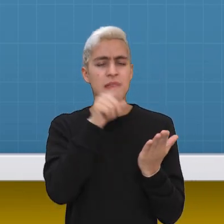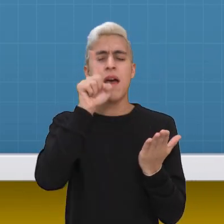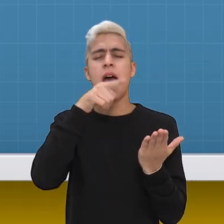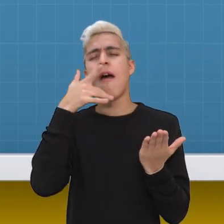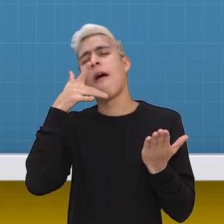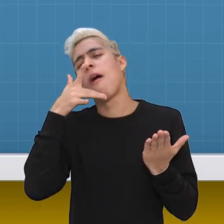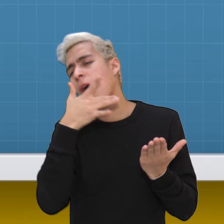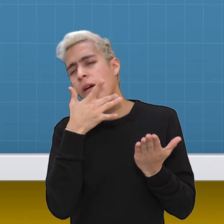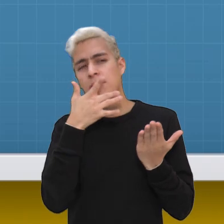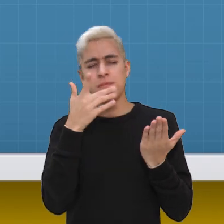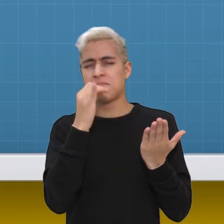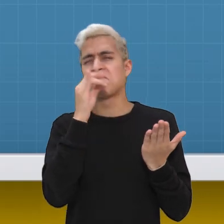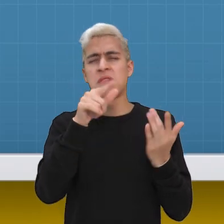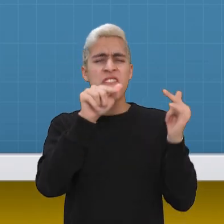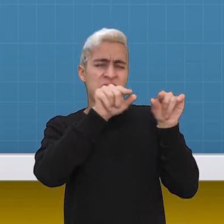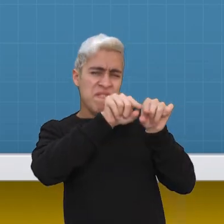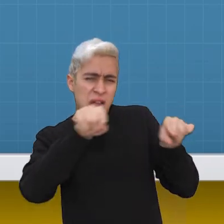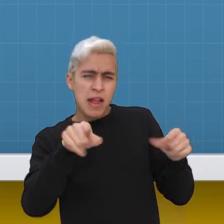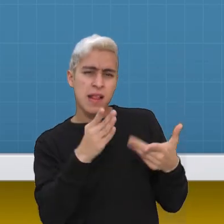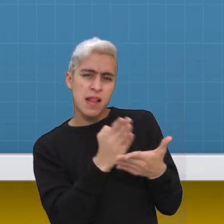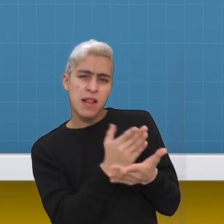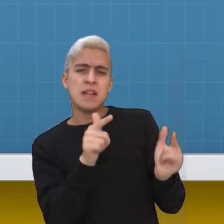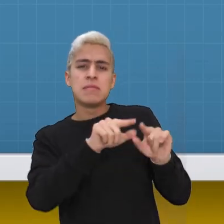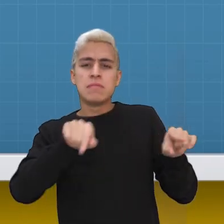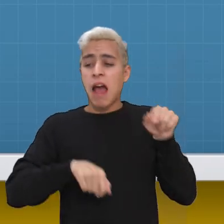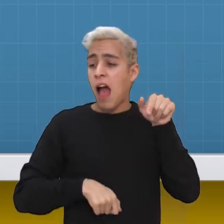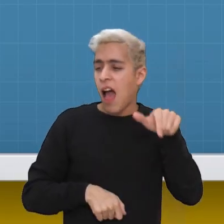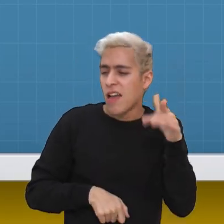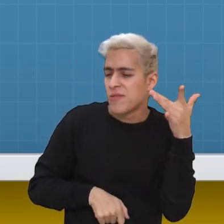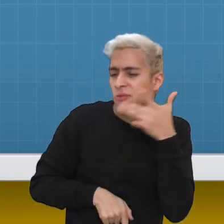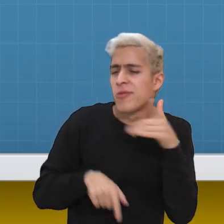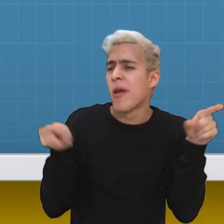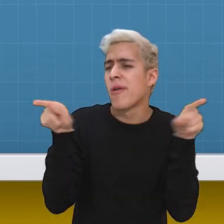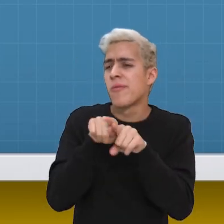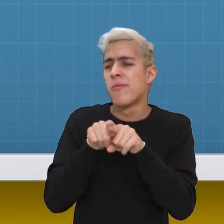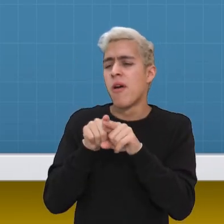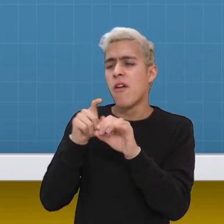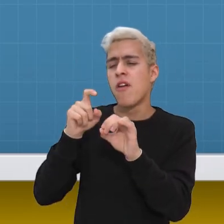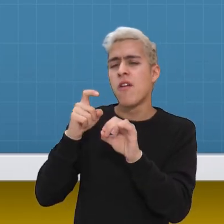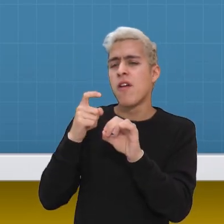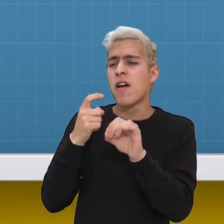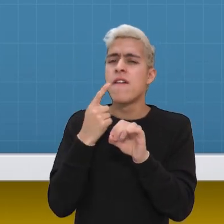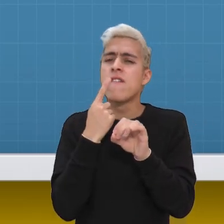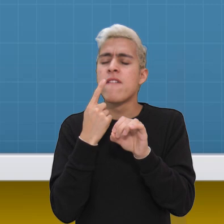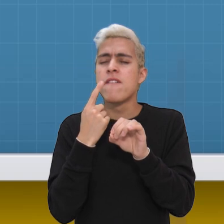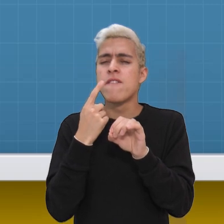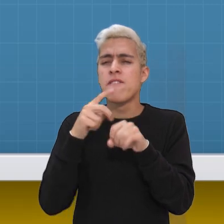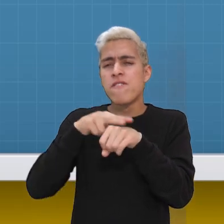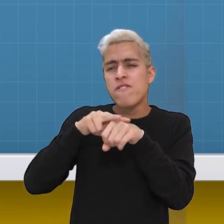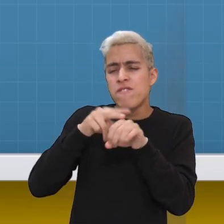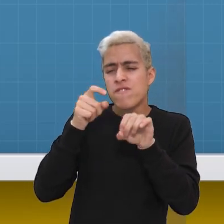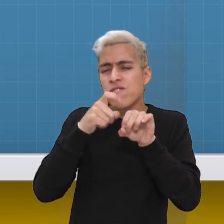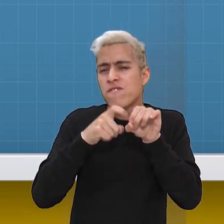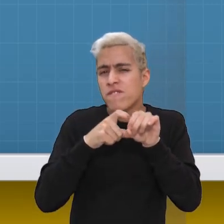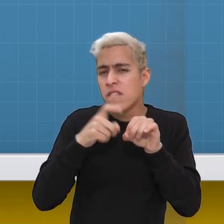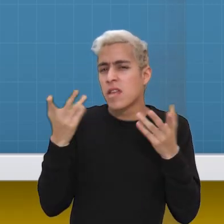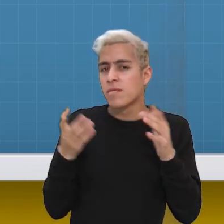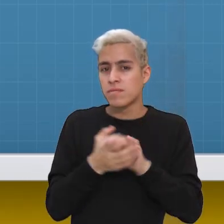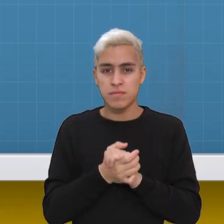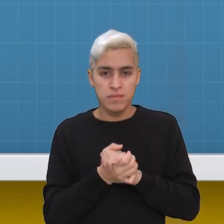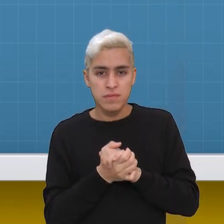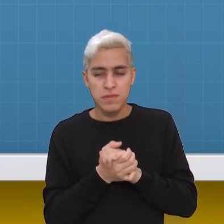é gostoso como... Está escrito lá no livro, é gostoso como amora. Bom, se